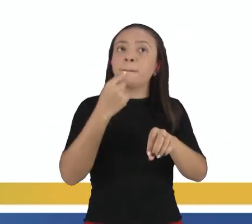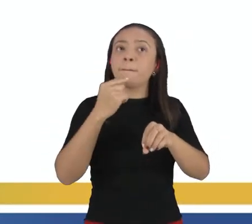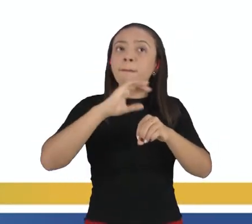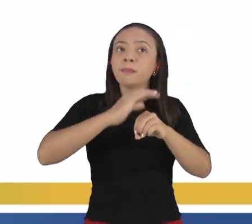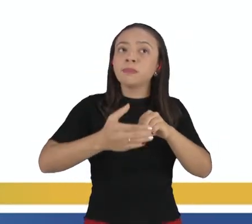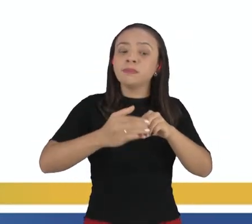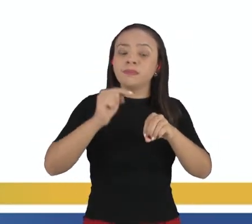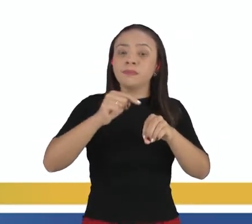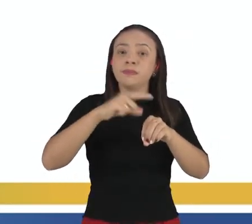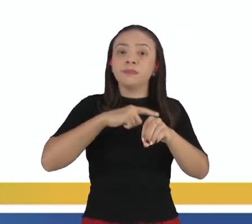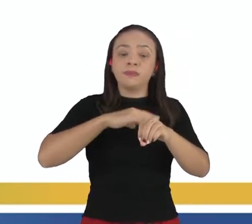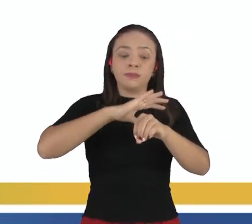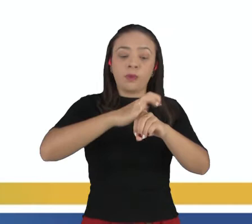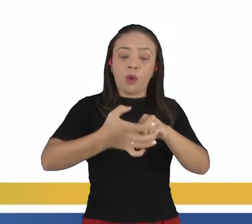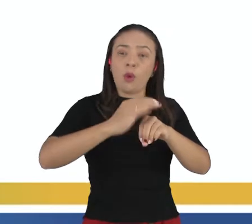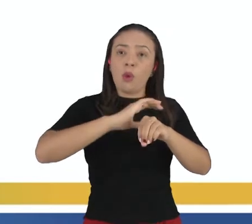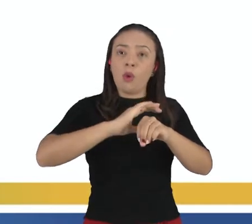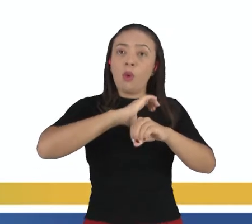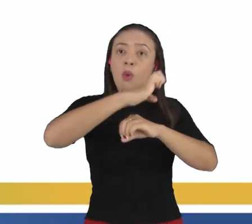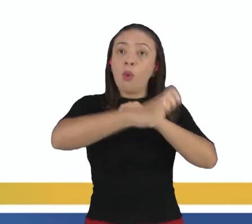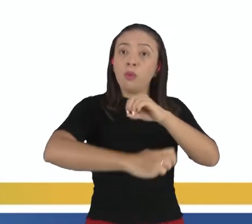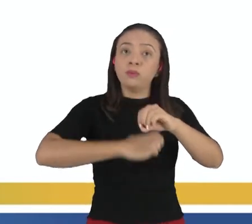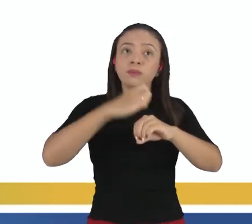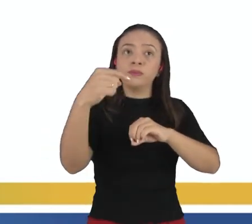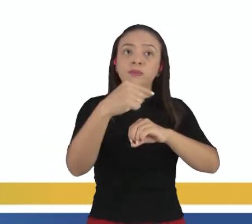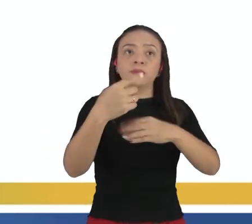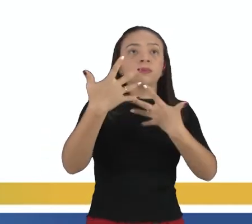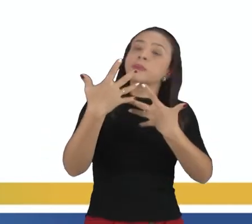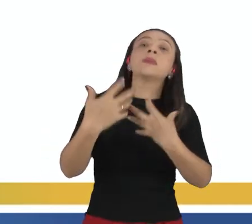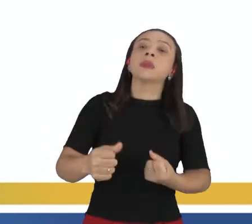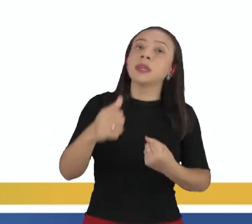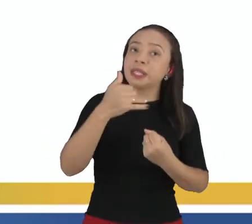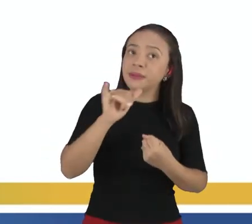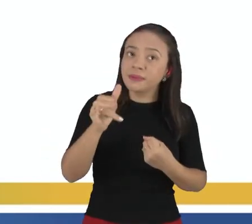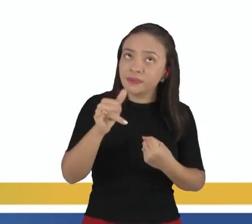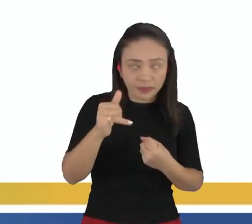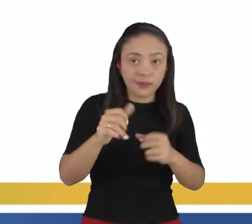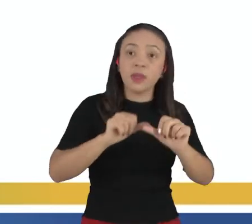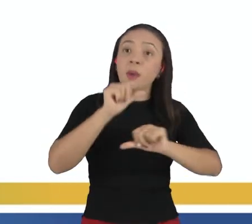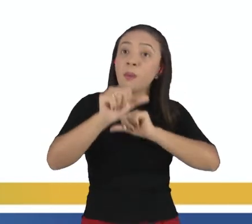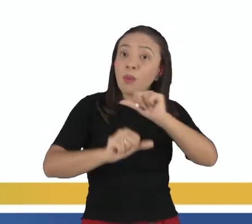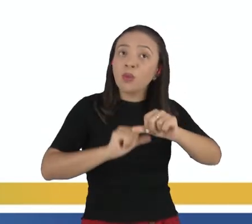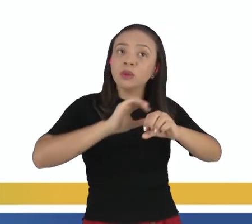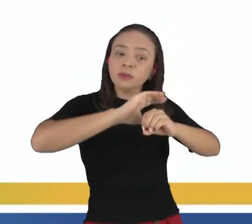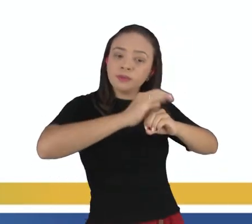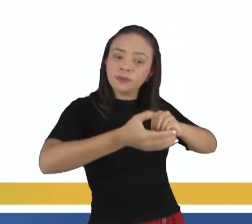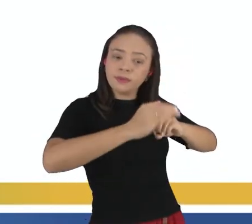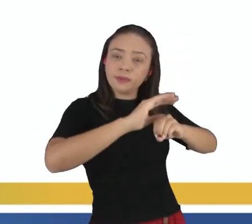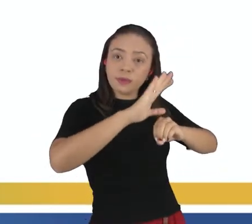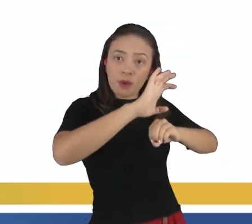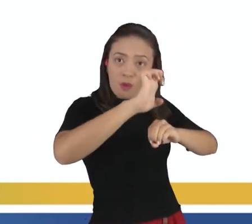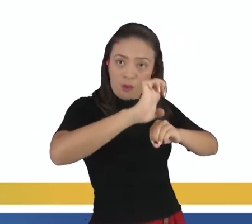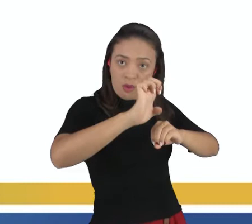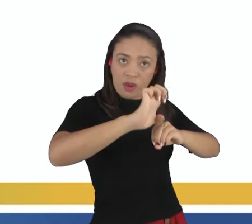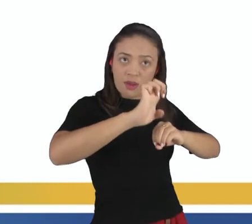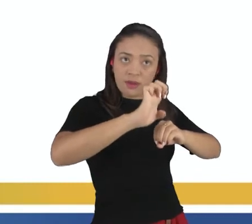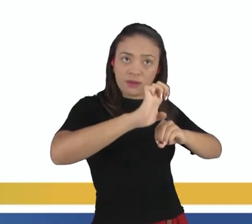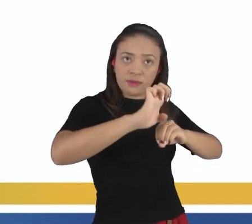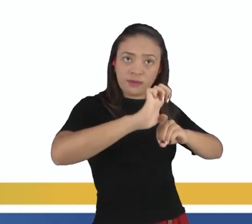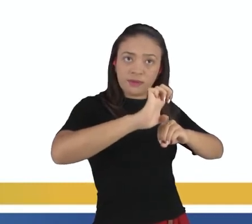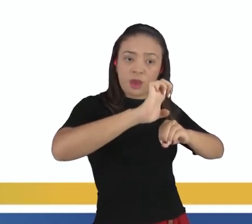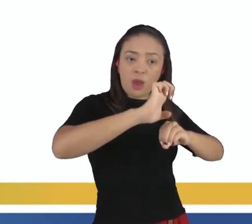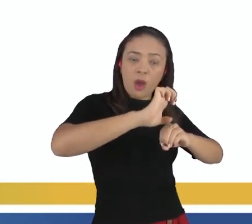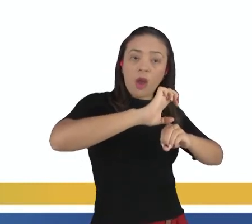desse elétron estar recebendo essa energia, absorvendo e saindo da camada mais próxima do núcleo